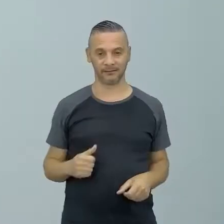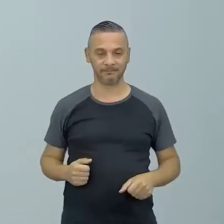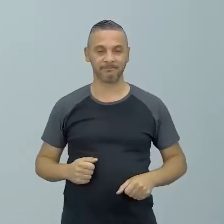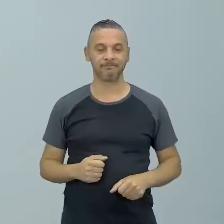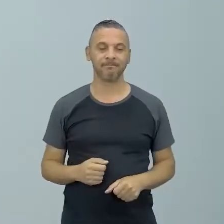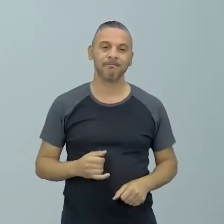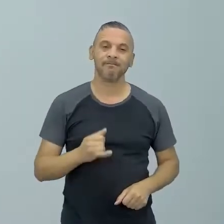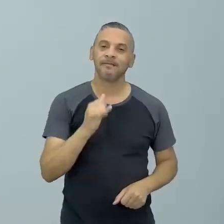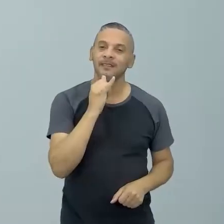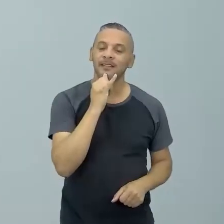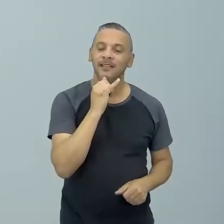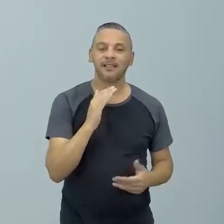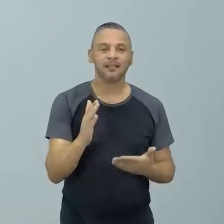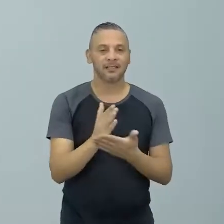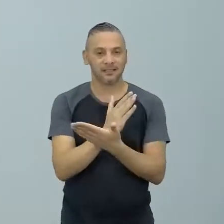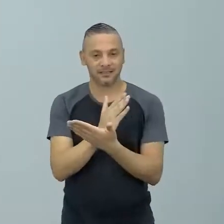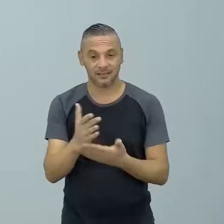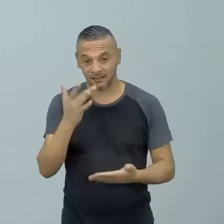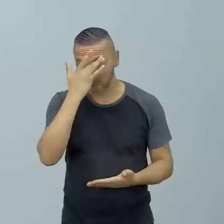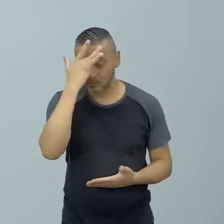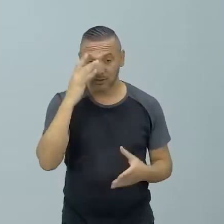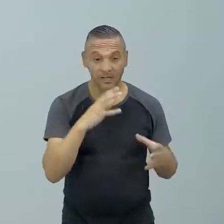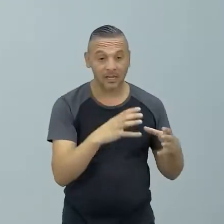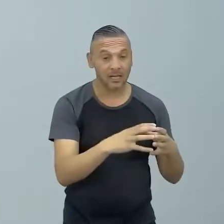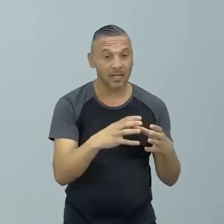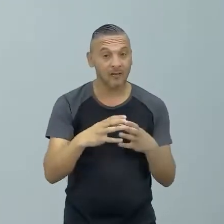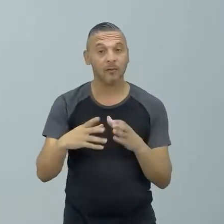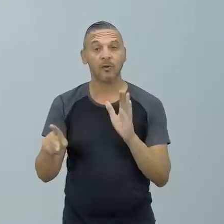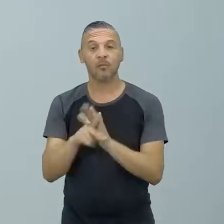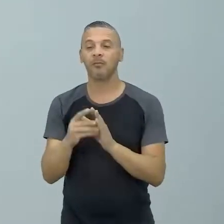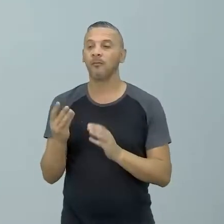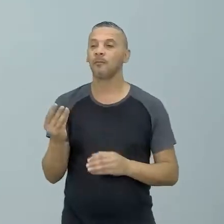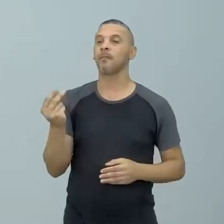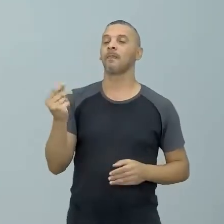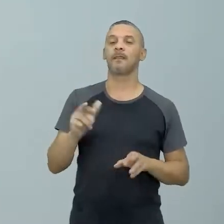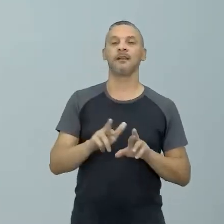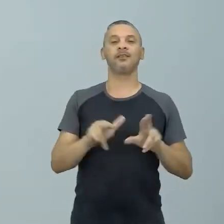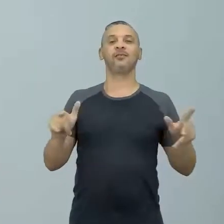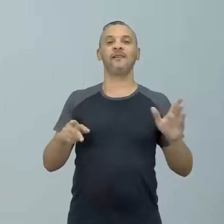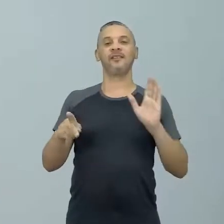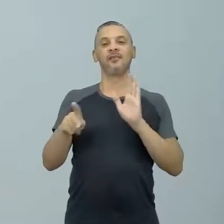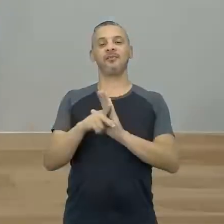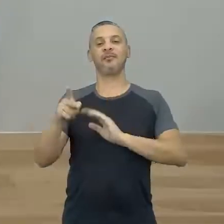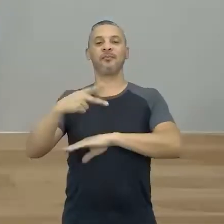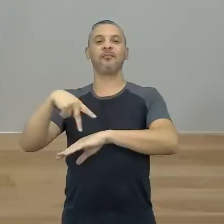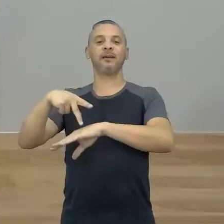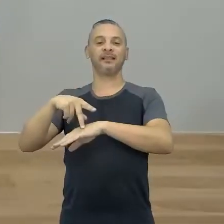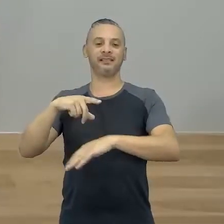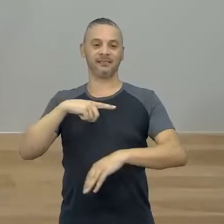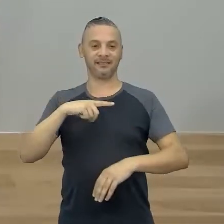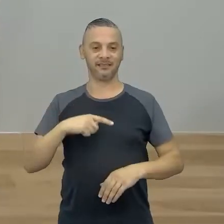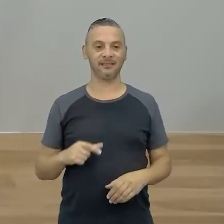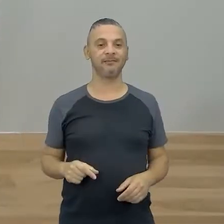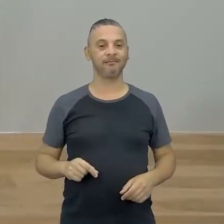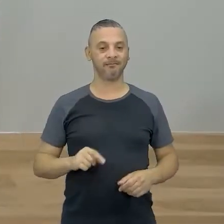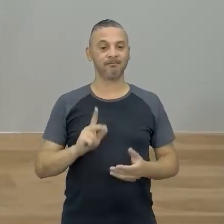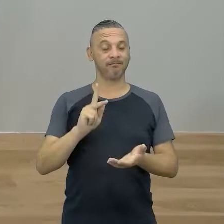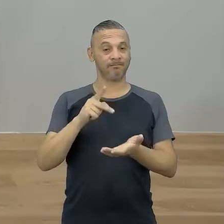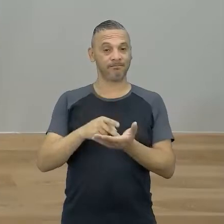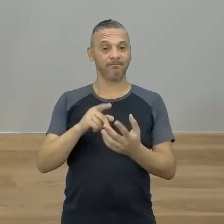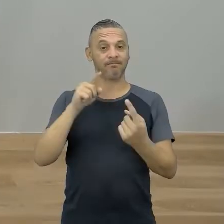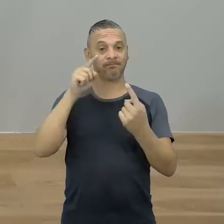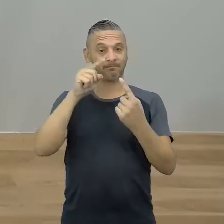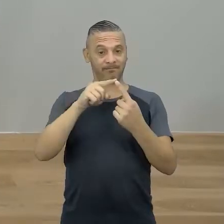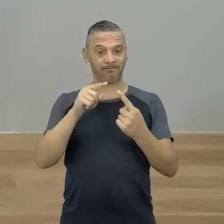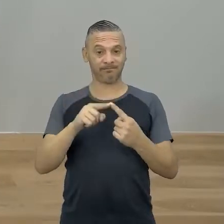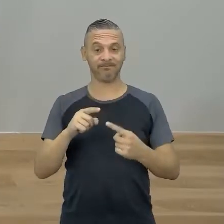inclusive, eles, às vezes, têm categorias especiais de sabores que só existem em determinada região. Né? Ai, nem me fale. Tem uma que eu adoro, não vende